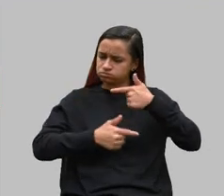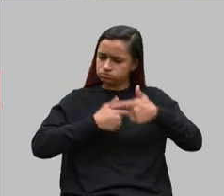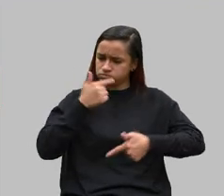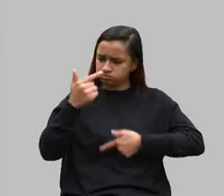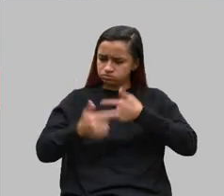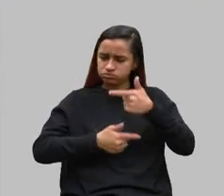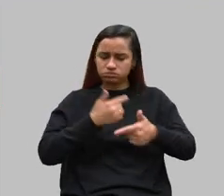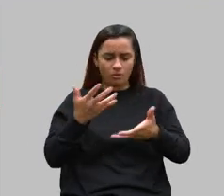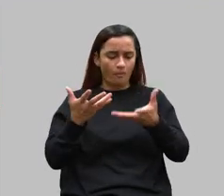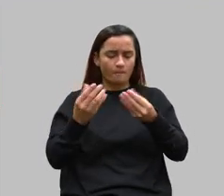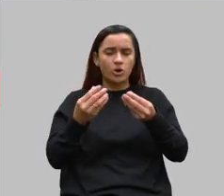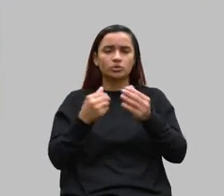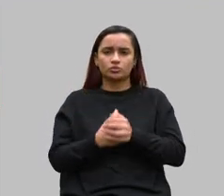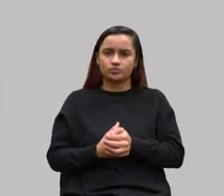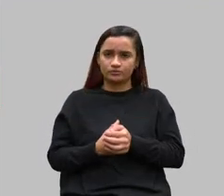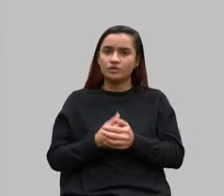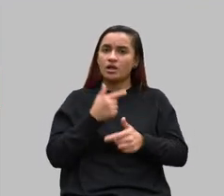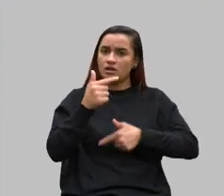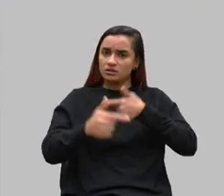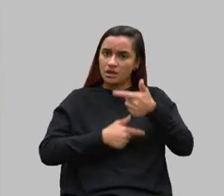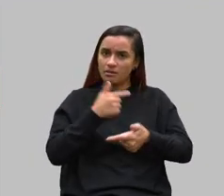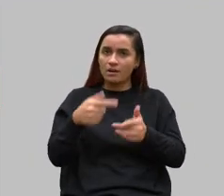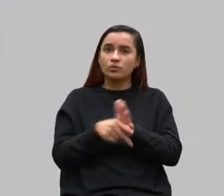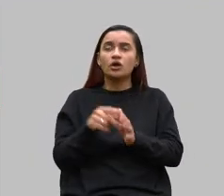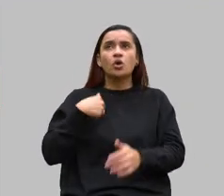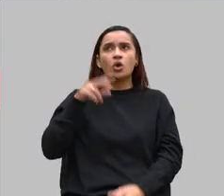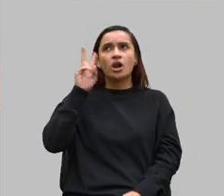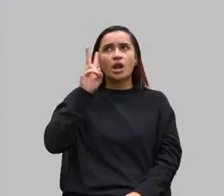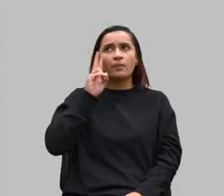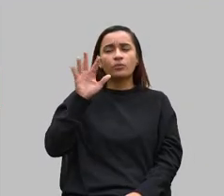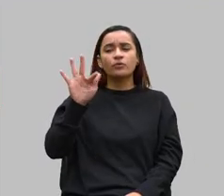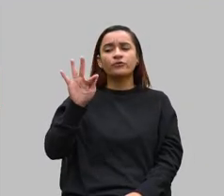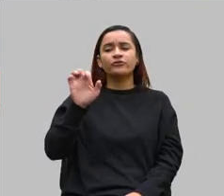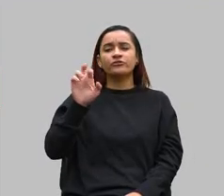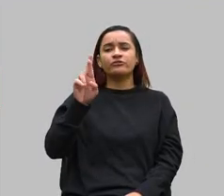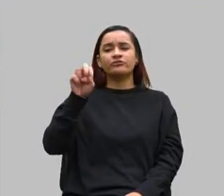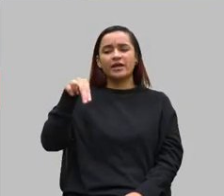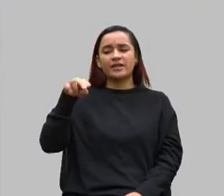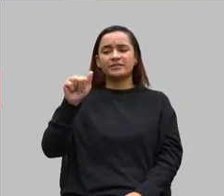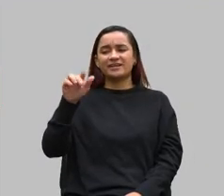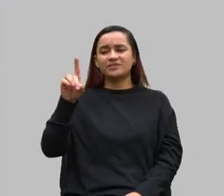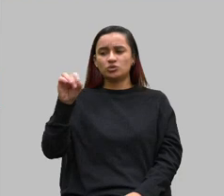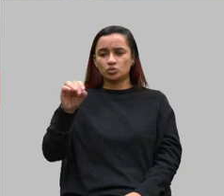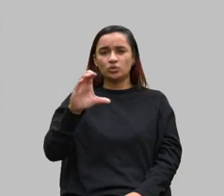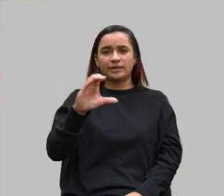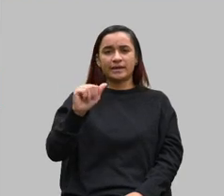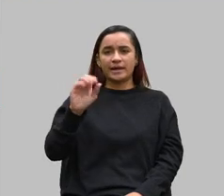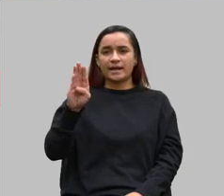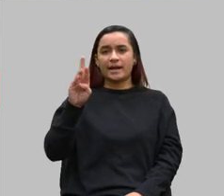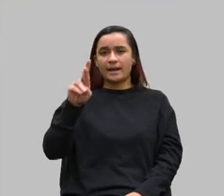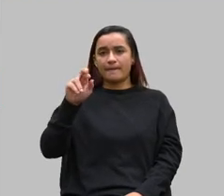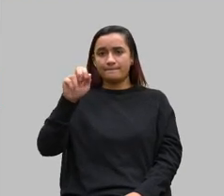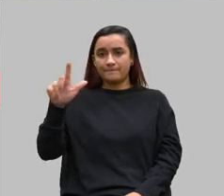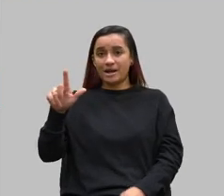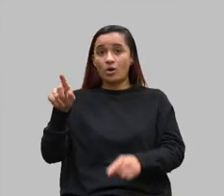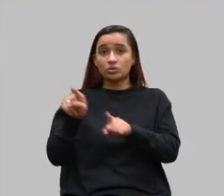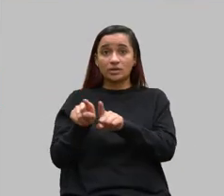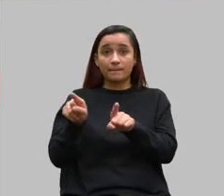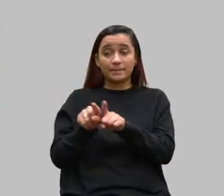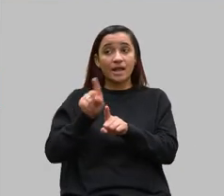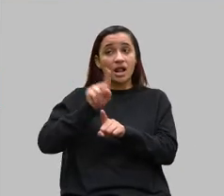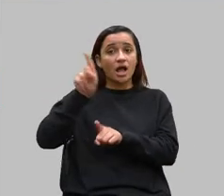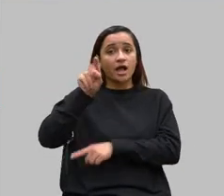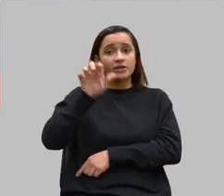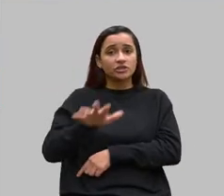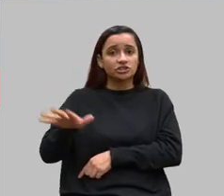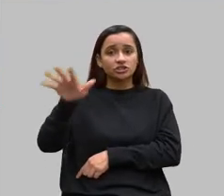muito que meu conterrâneo Fernando Cabral lá de coímbra né de Viçosa coímbra mesmo né nossa região lá Fernando Viçosa